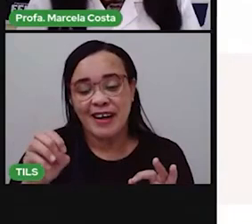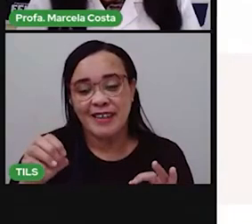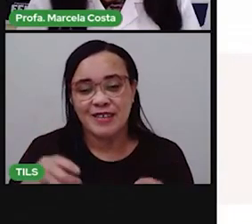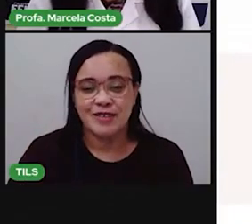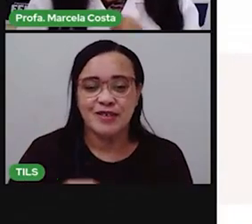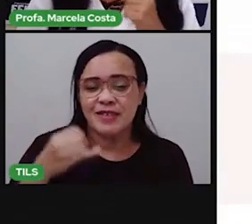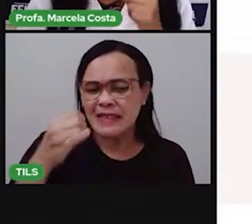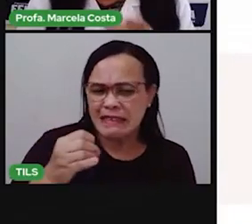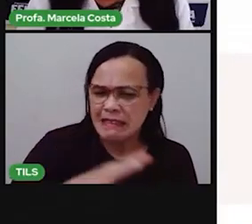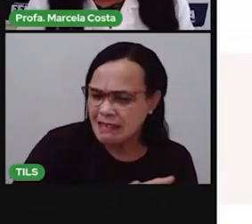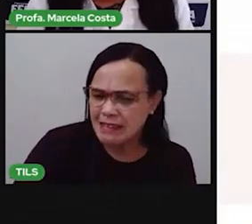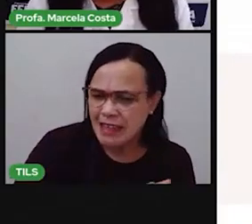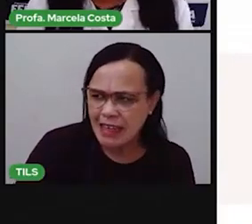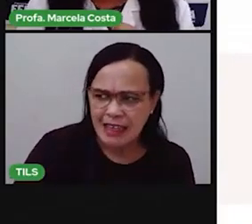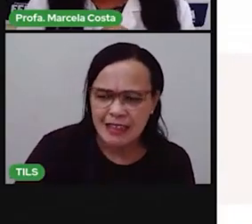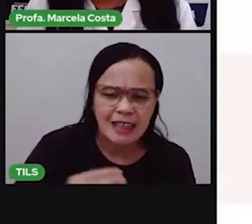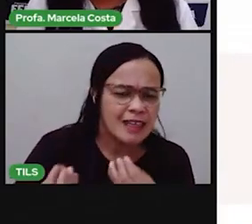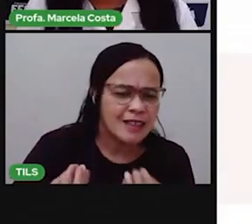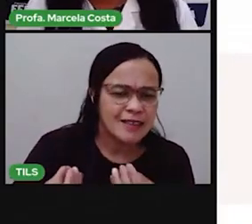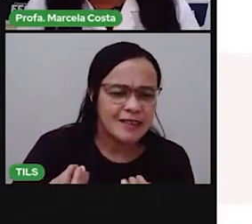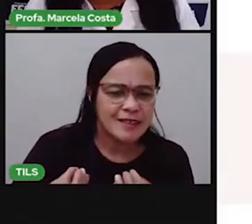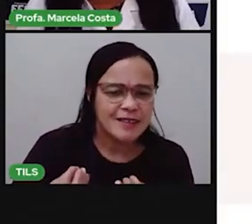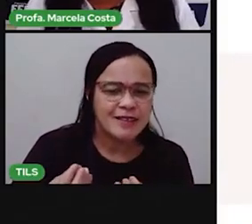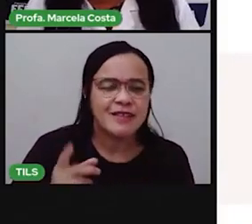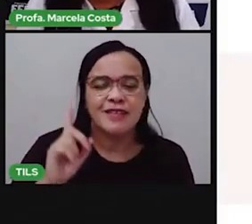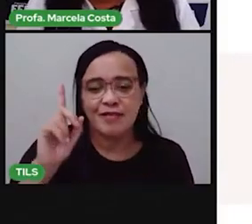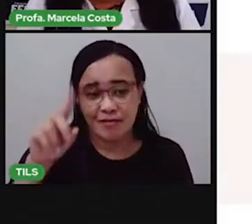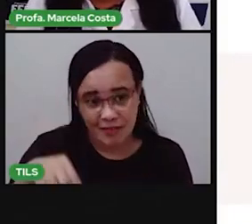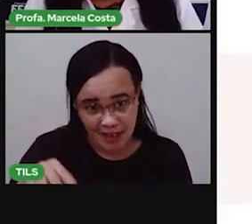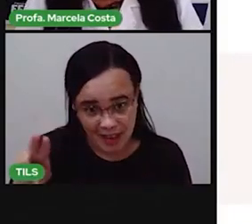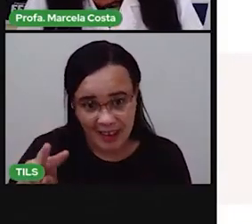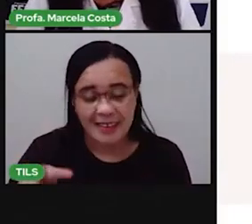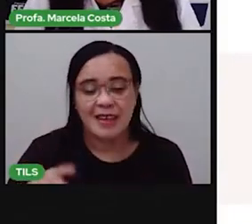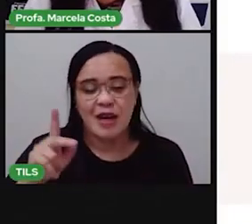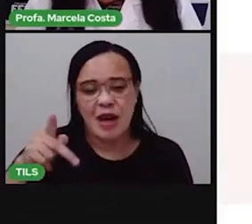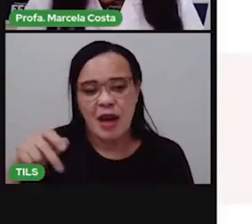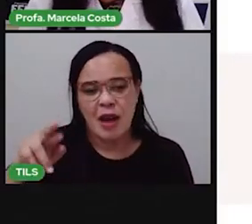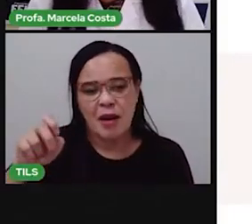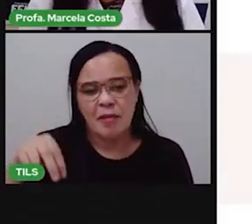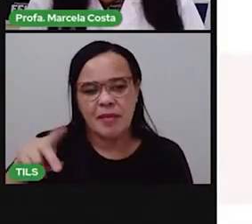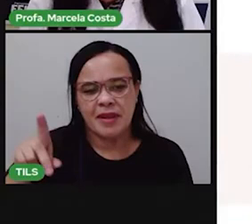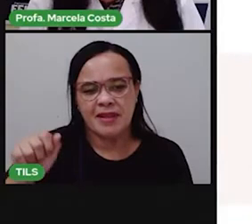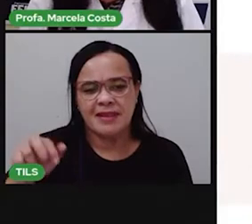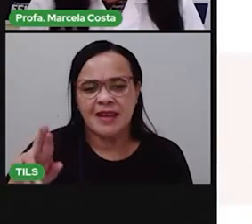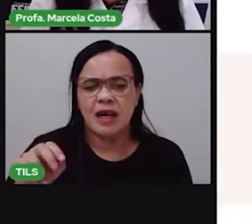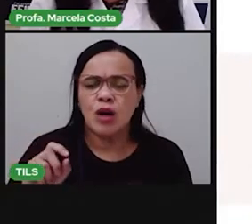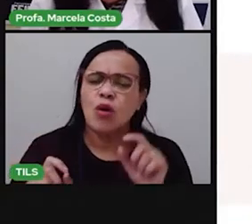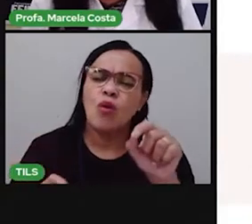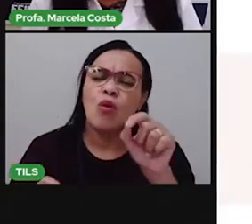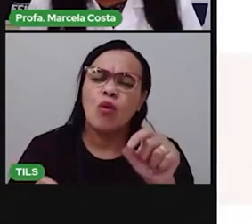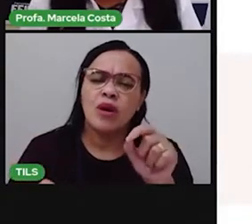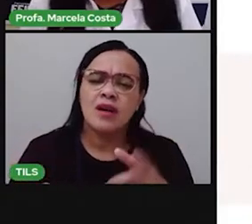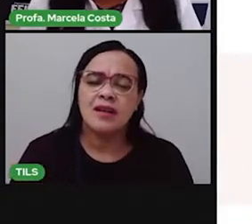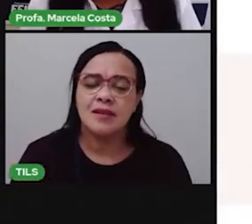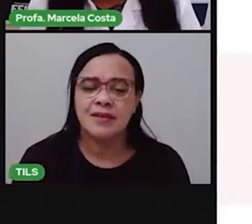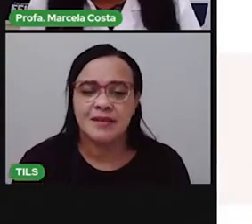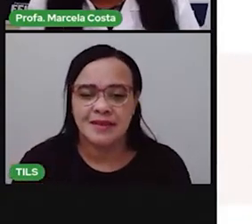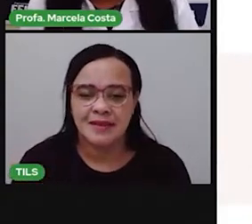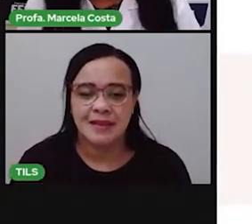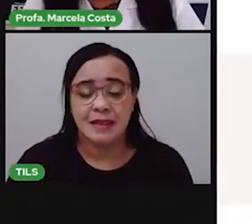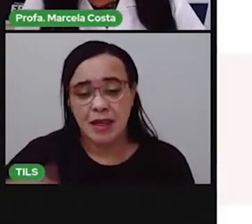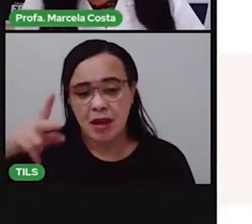não fizer, você responde, vai prendar. Mas a gente precisa combinar uma